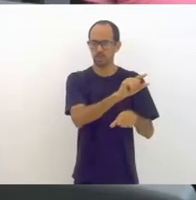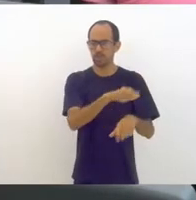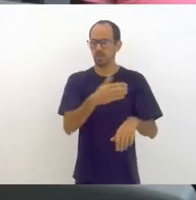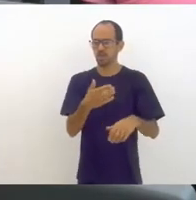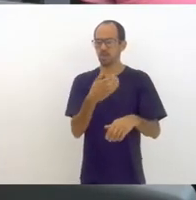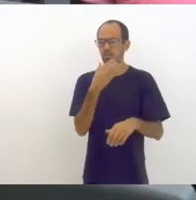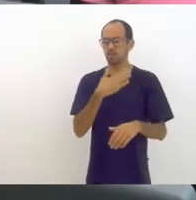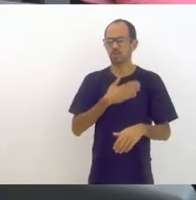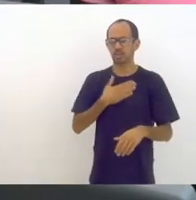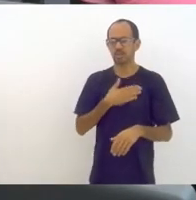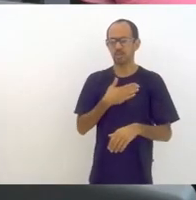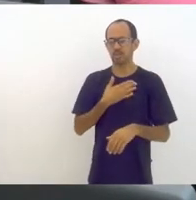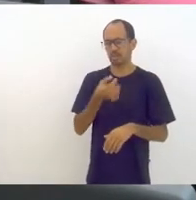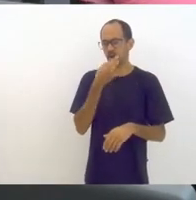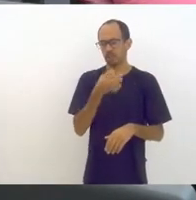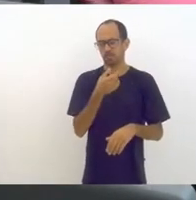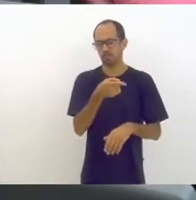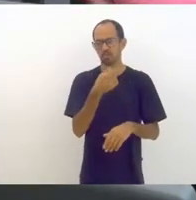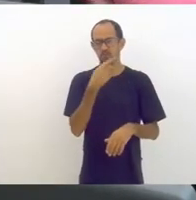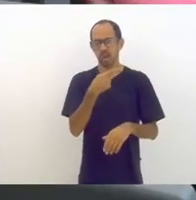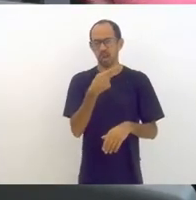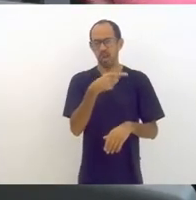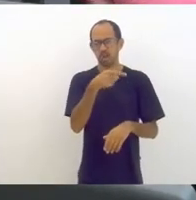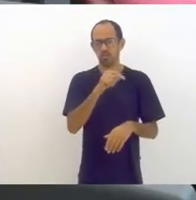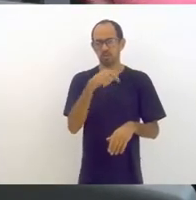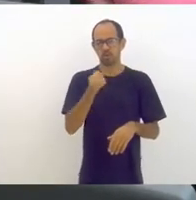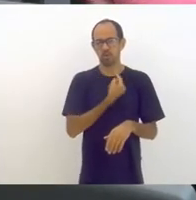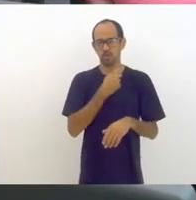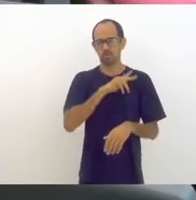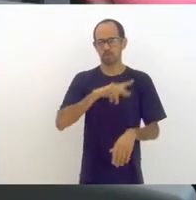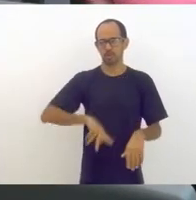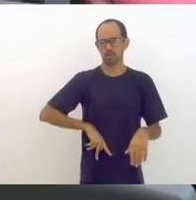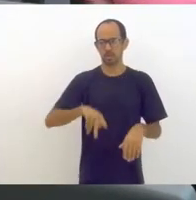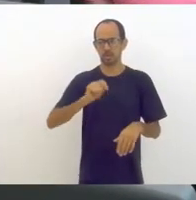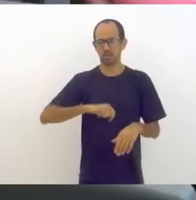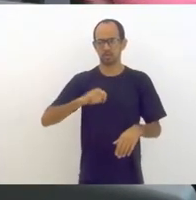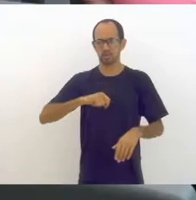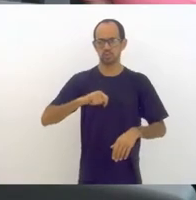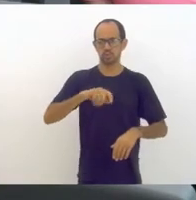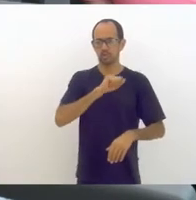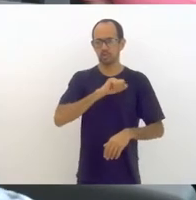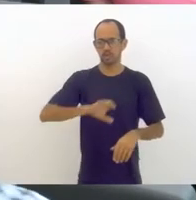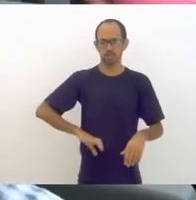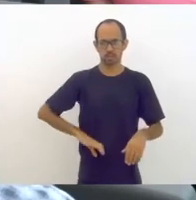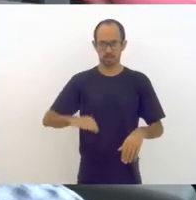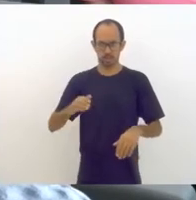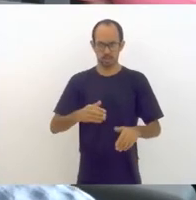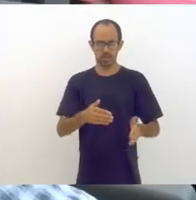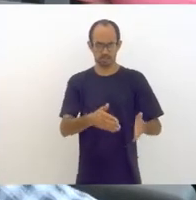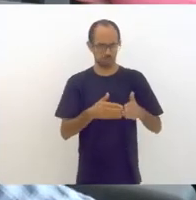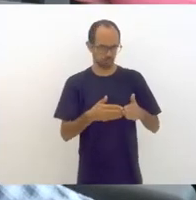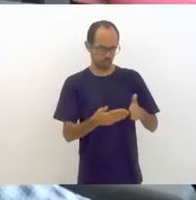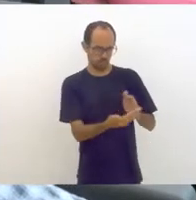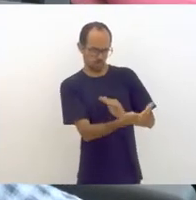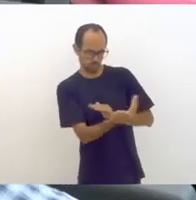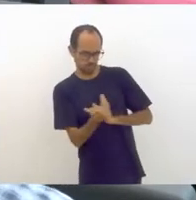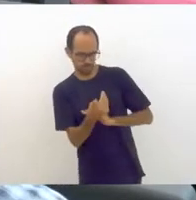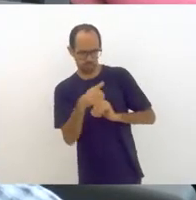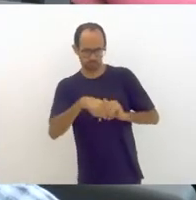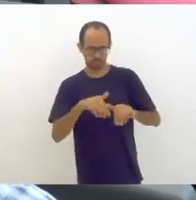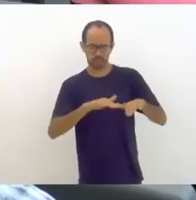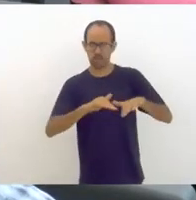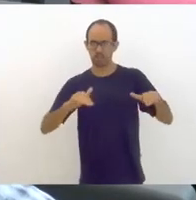presença ilustre do nosso presidente, autor do projeto, deputado André Ciliano. Como é que compõe a mesa conosco